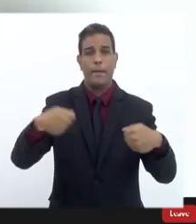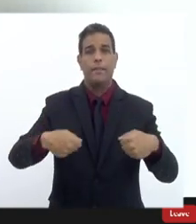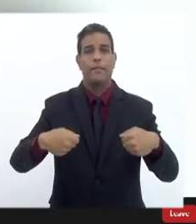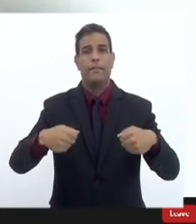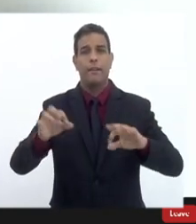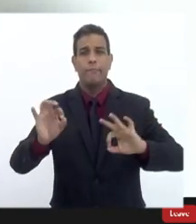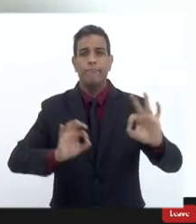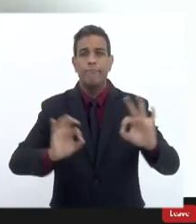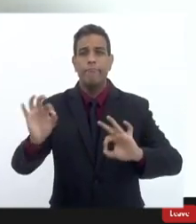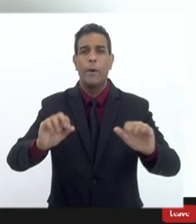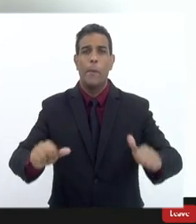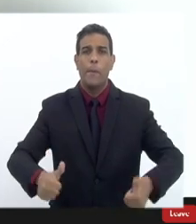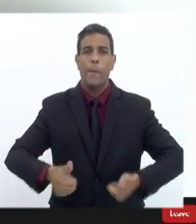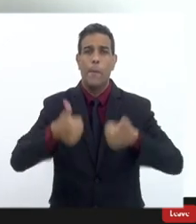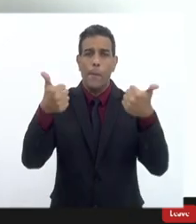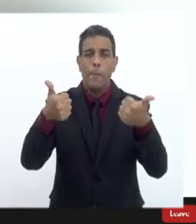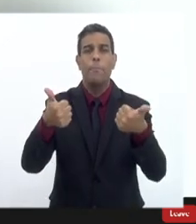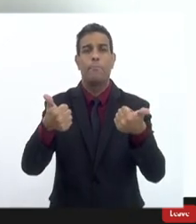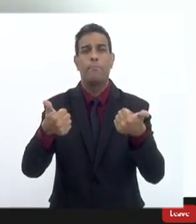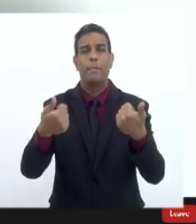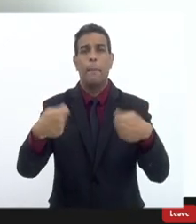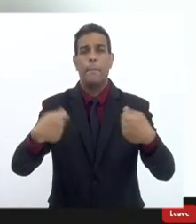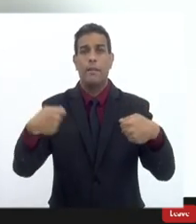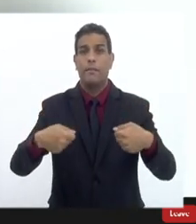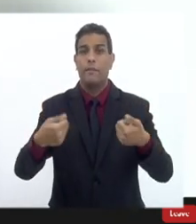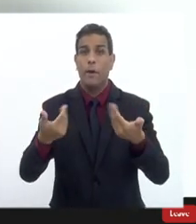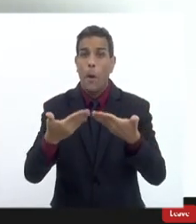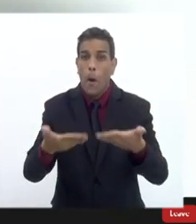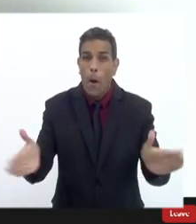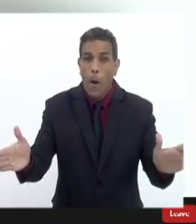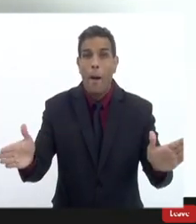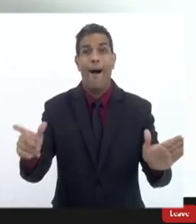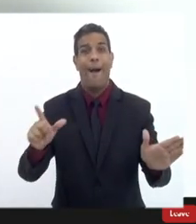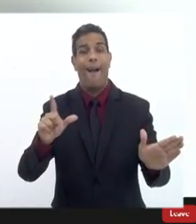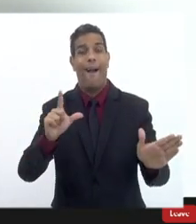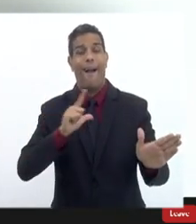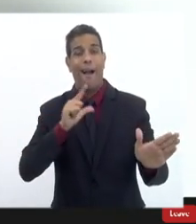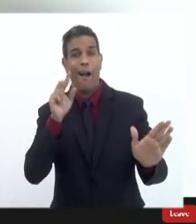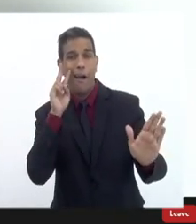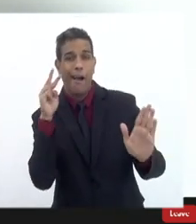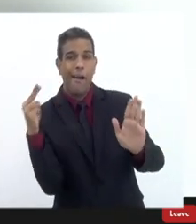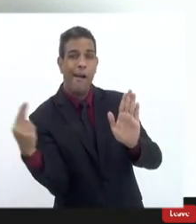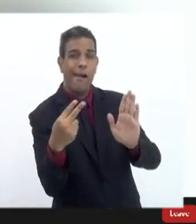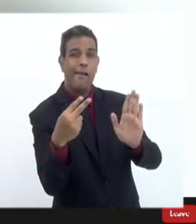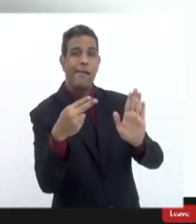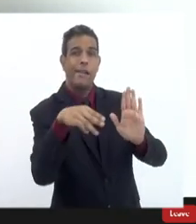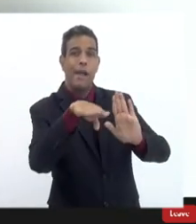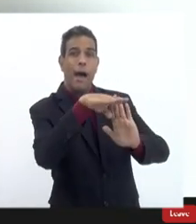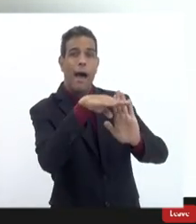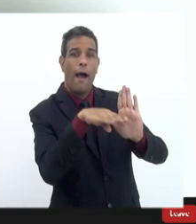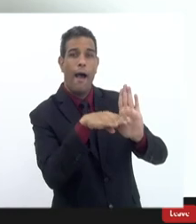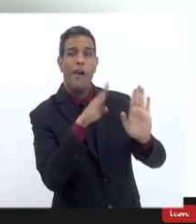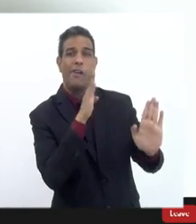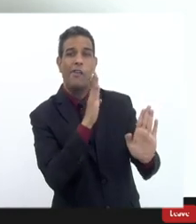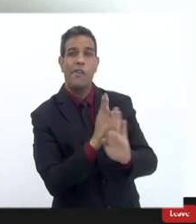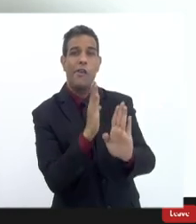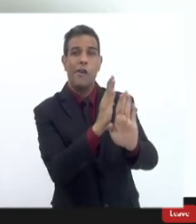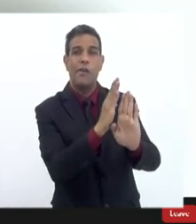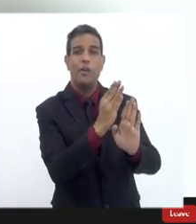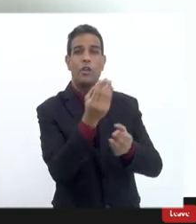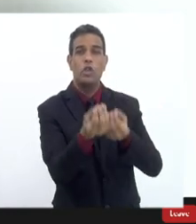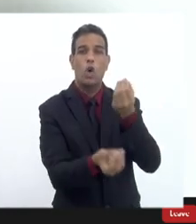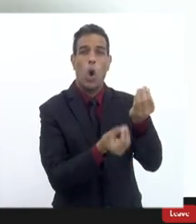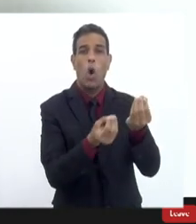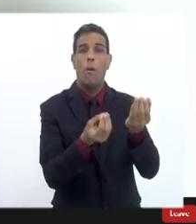aperfeiçoado. Ele precisava começar, mas agora existem pontos a serem aperfeiçoados, não há a menor dúvida sobre isso. Toda